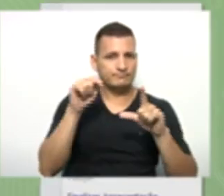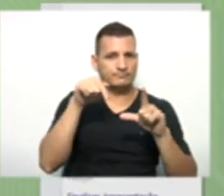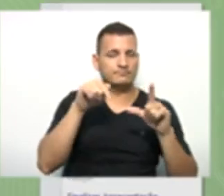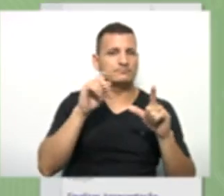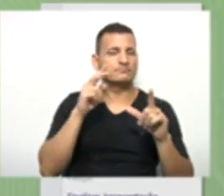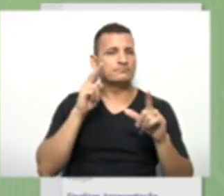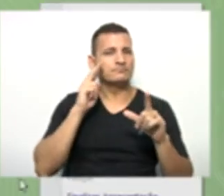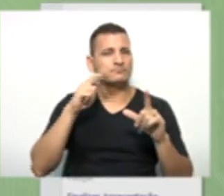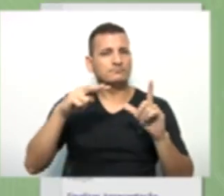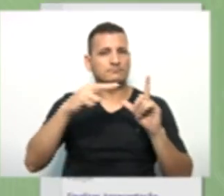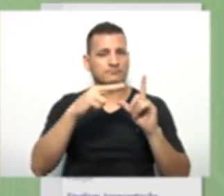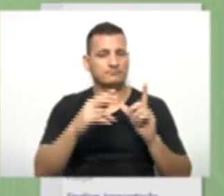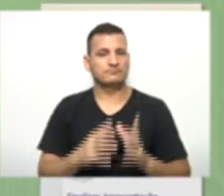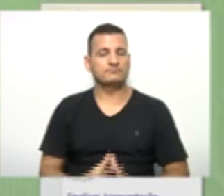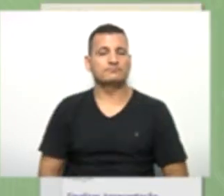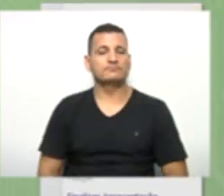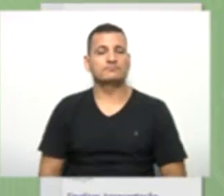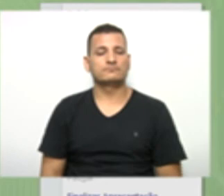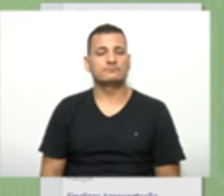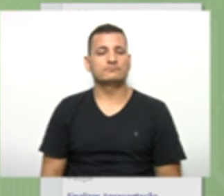vocês.